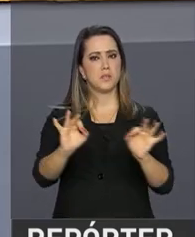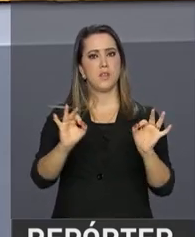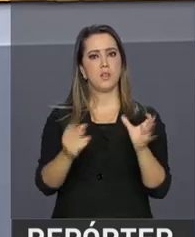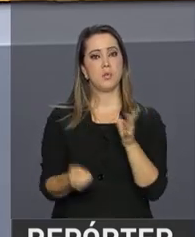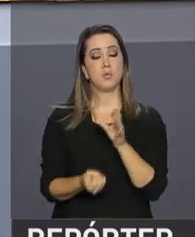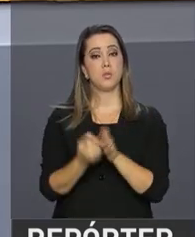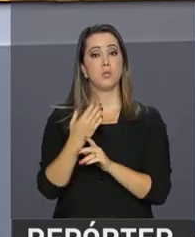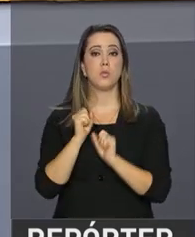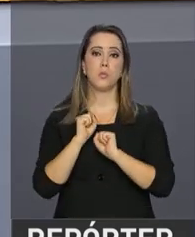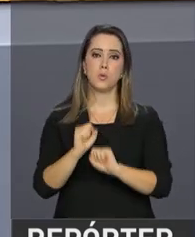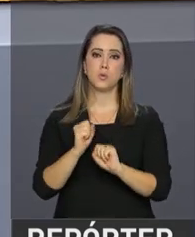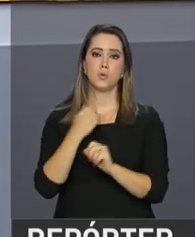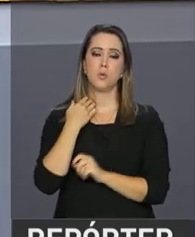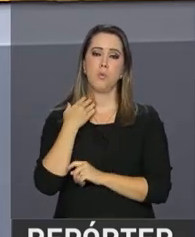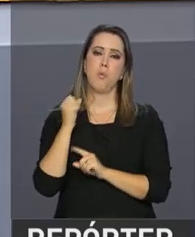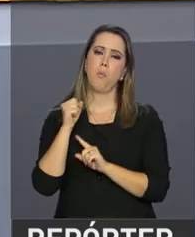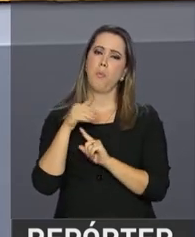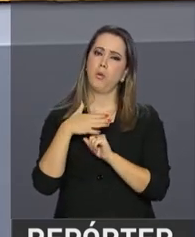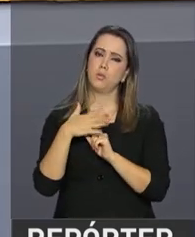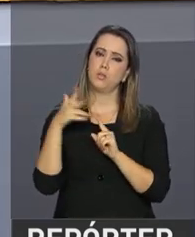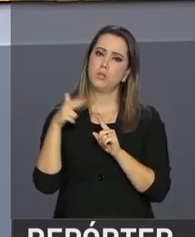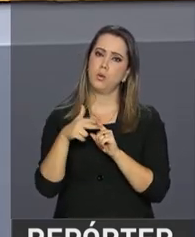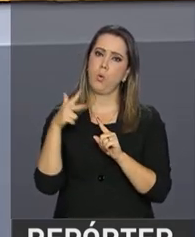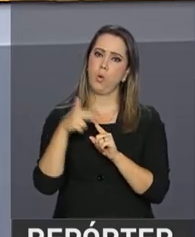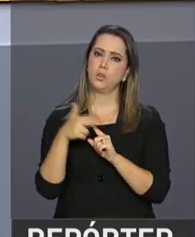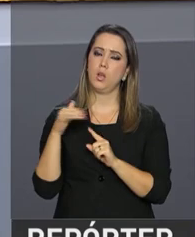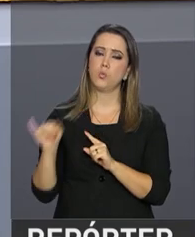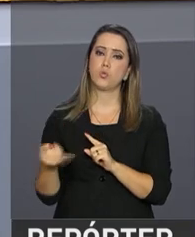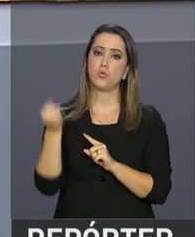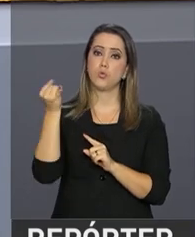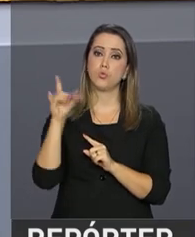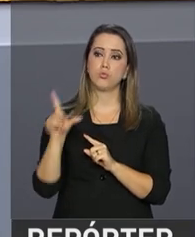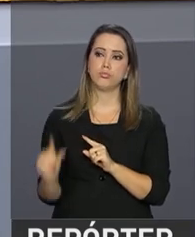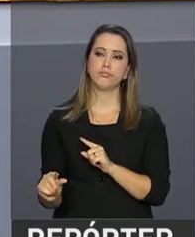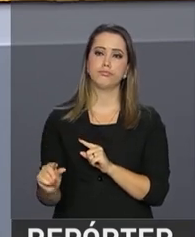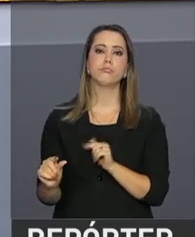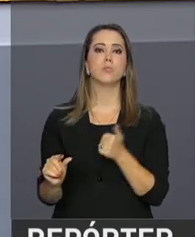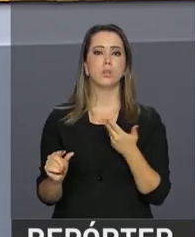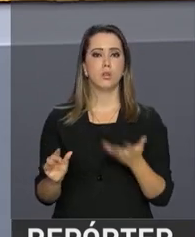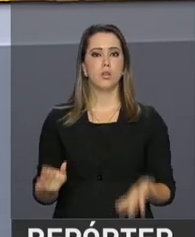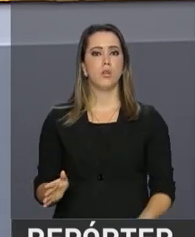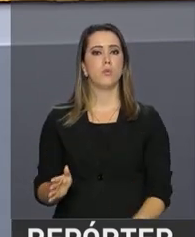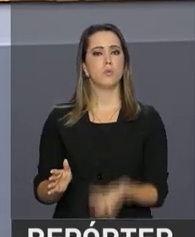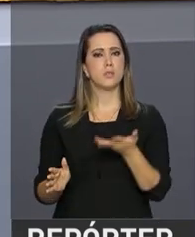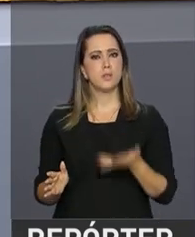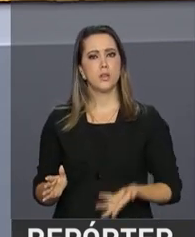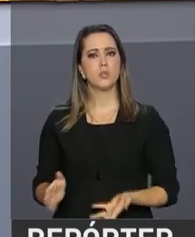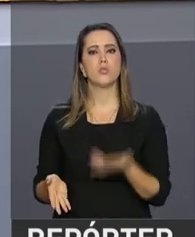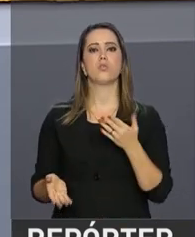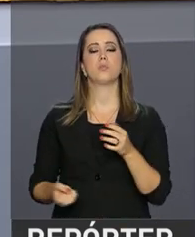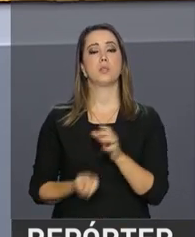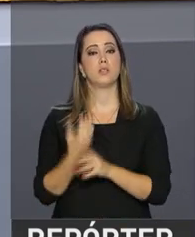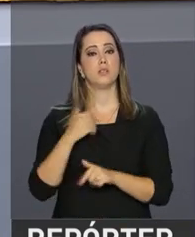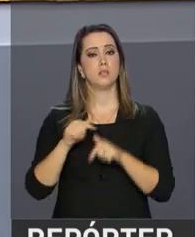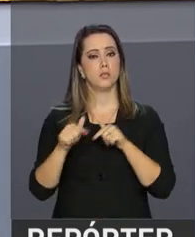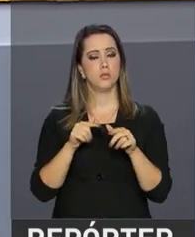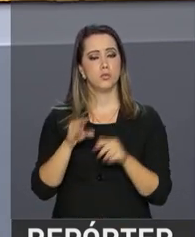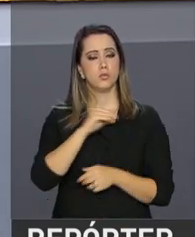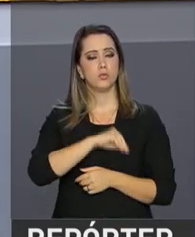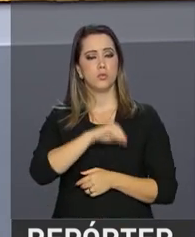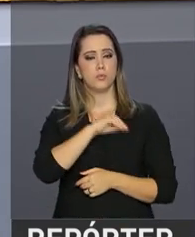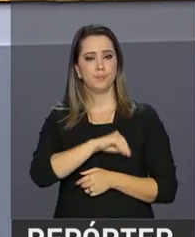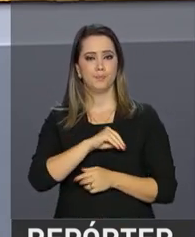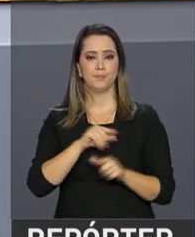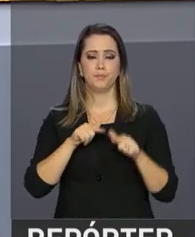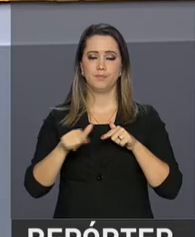as condições para o Banco Central cortar os juros. Para o país, isso é um incentivo para mais investimentos e também um incentivo